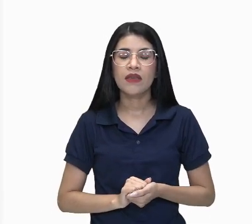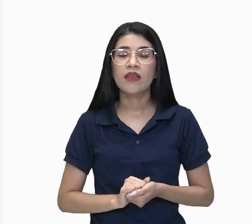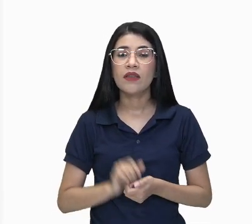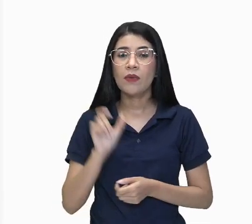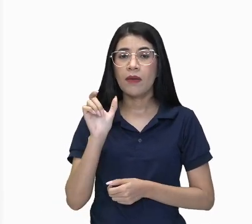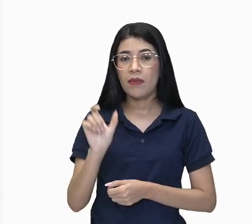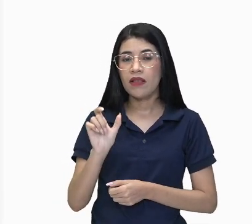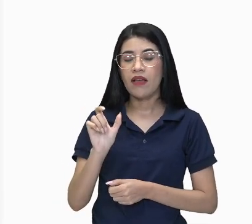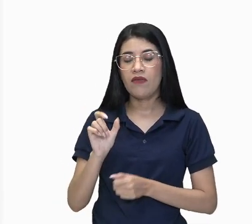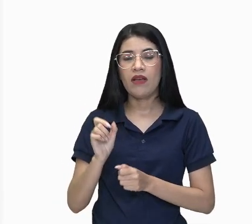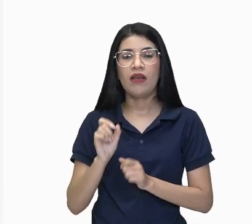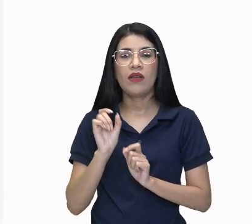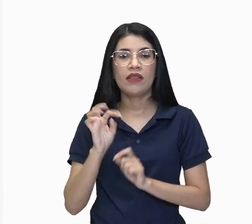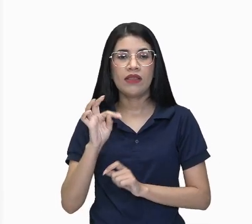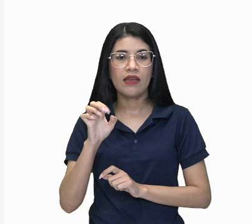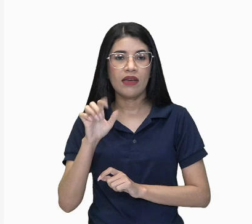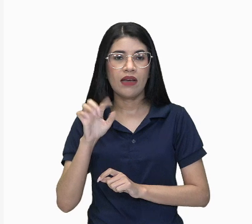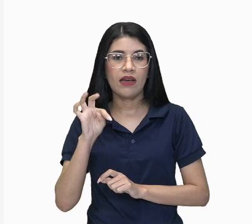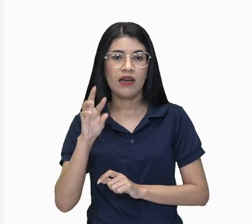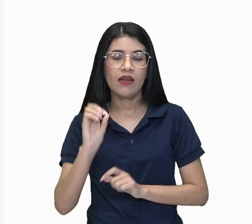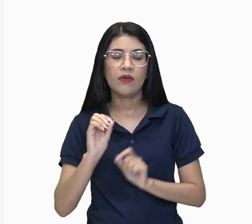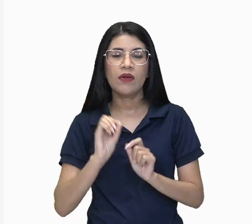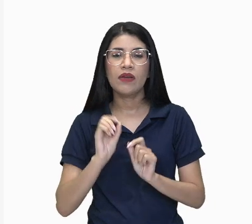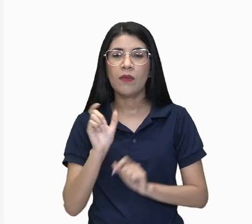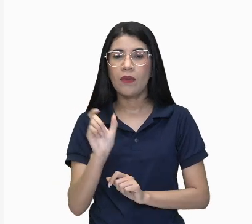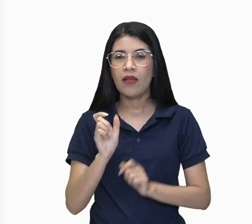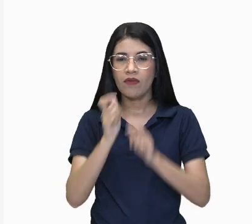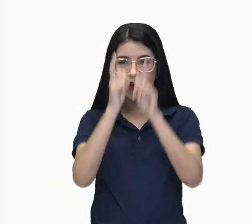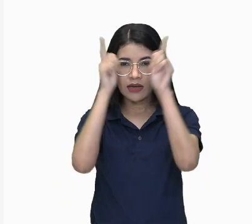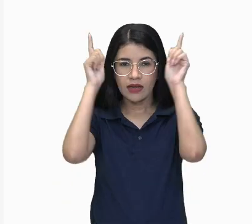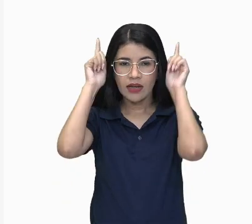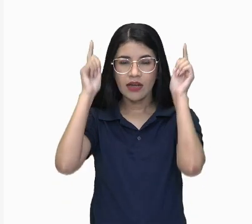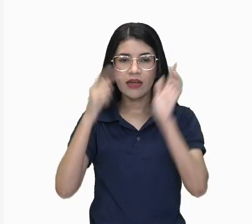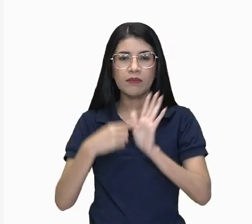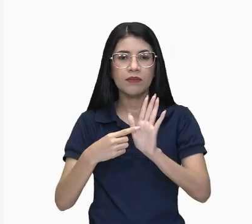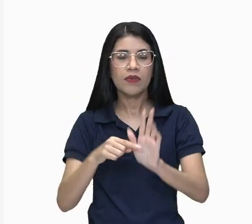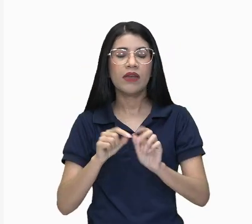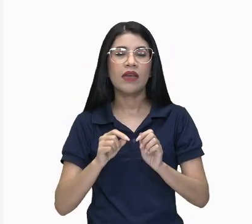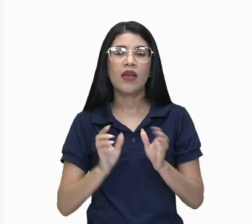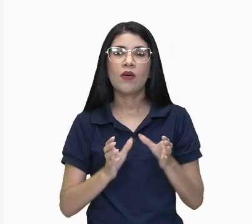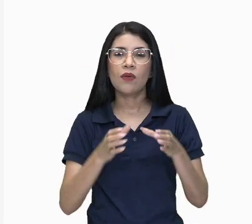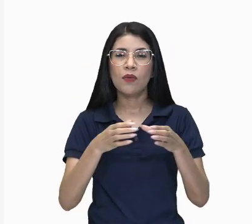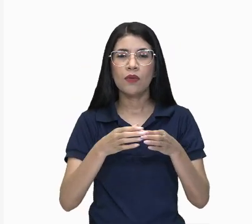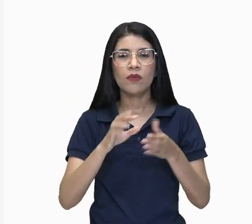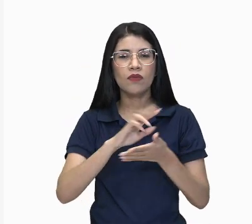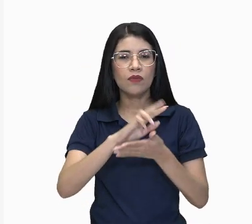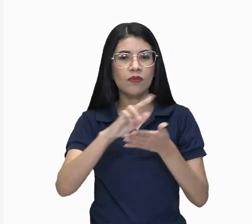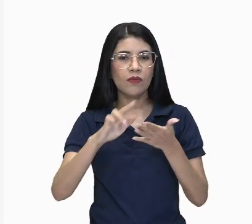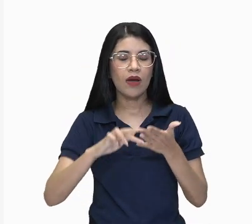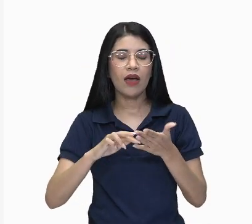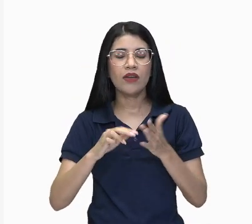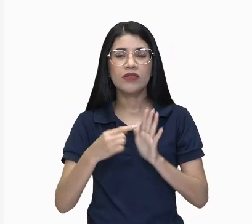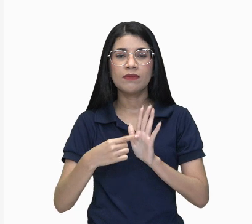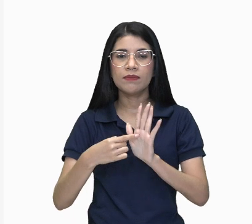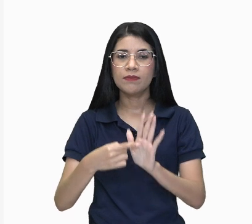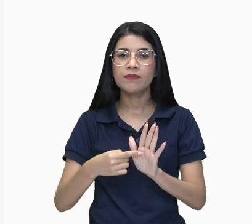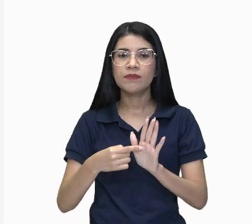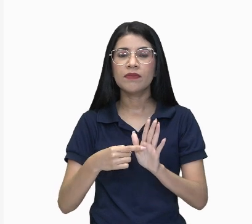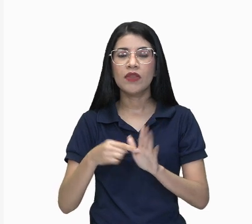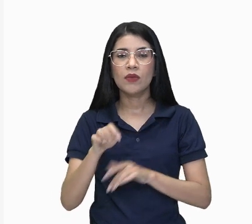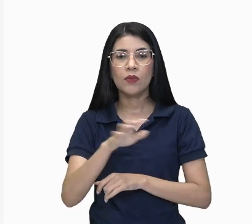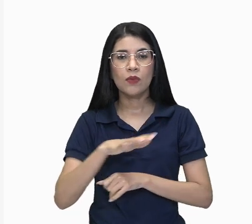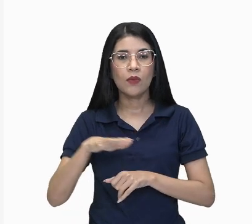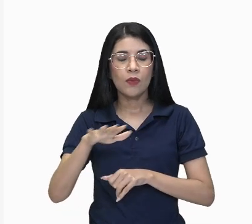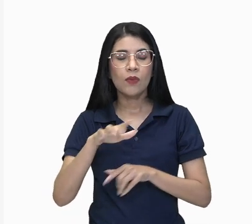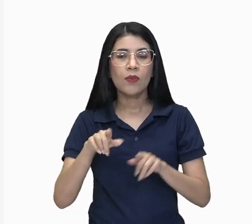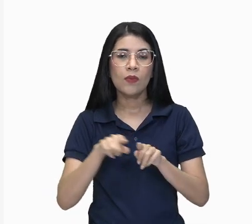termo de origem grega que designa simultaneamente o conjunto de peças dramáticas para apresentação em público